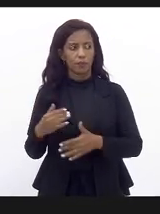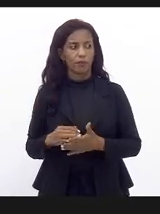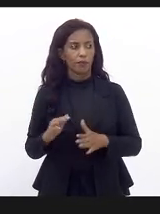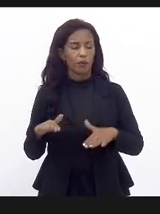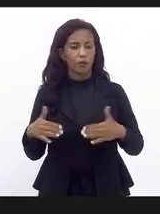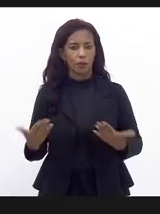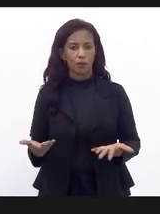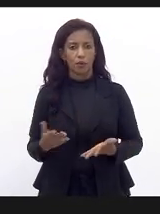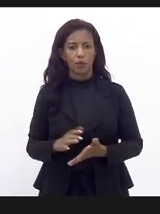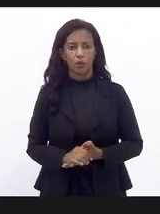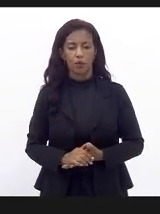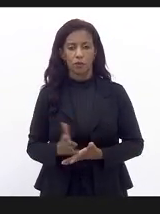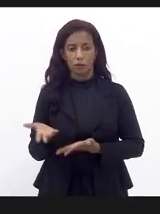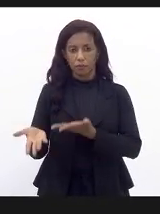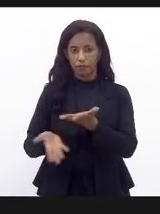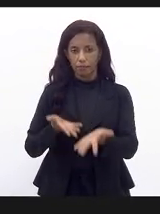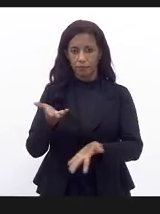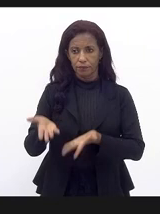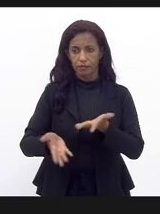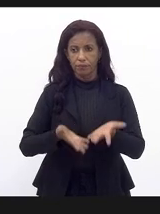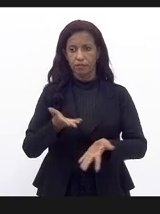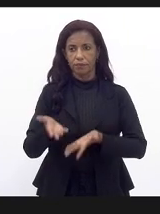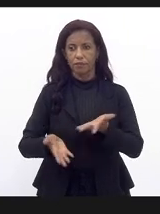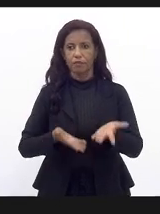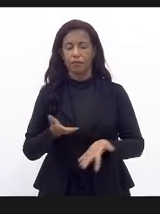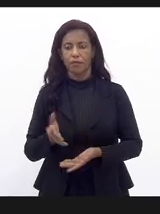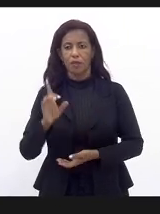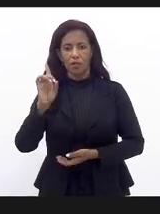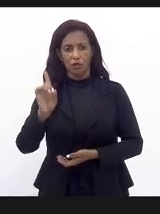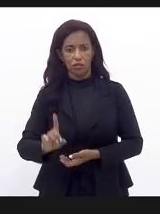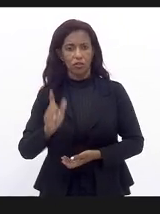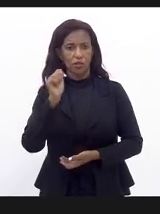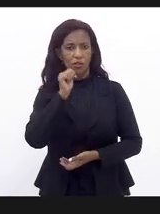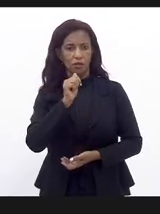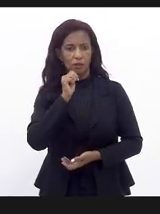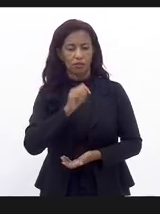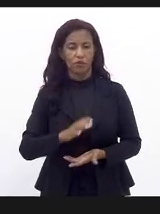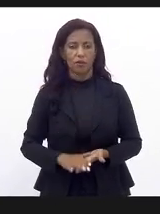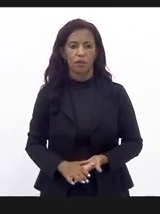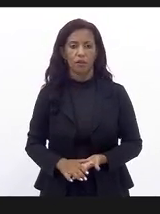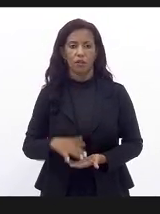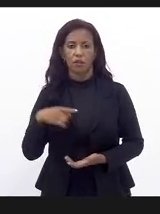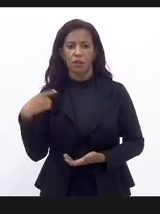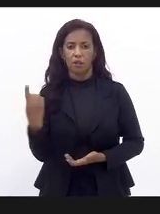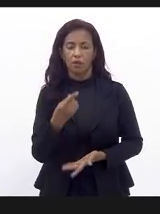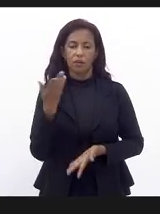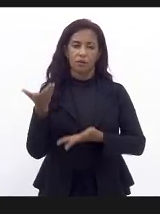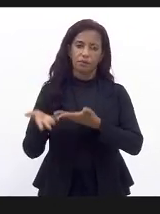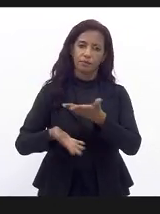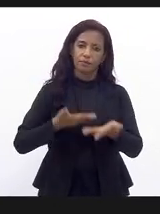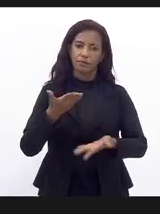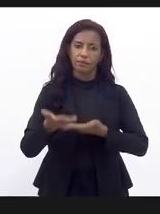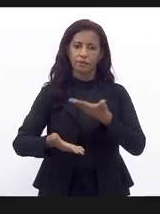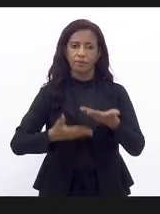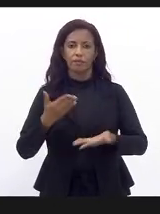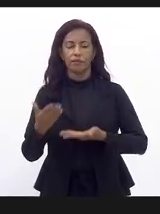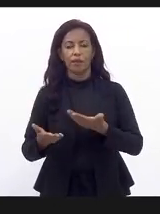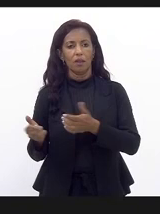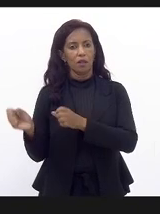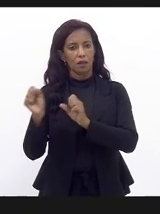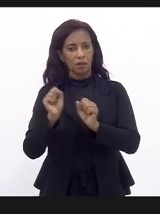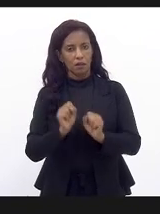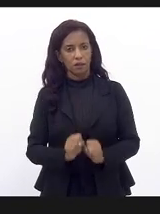quando se trata de direitos da mulher, da nossa participação nas instâncias de